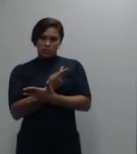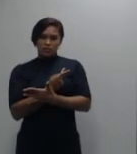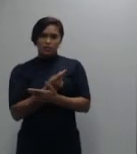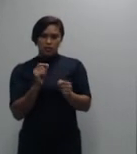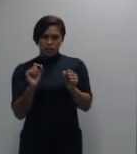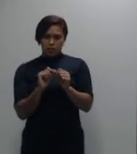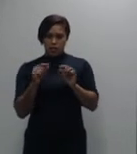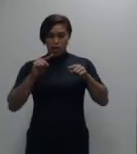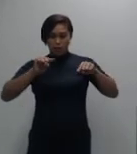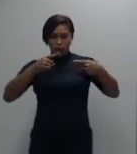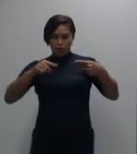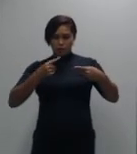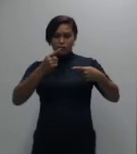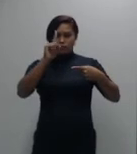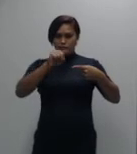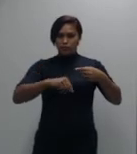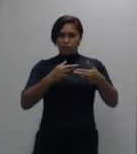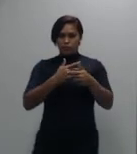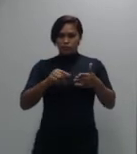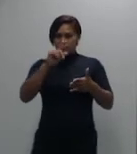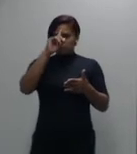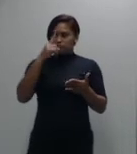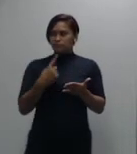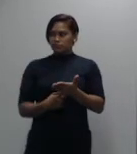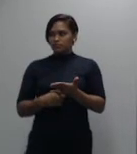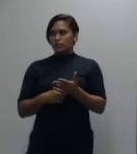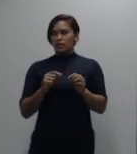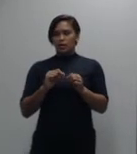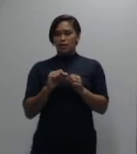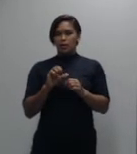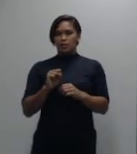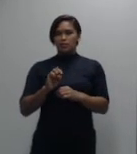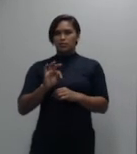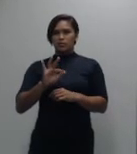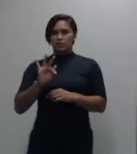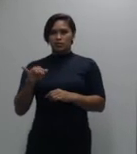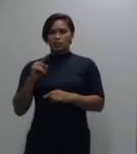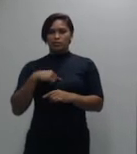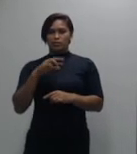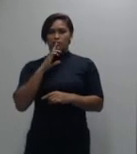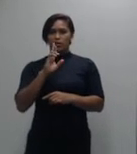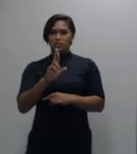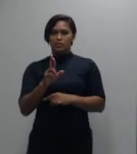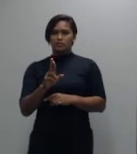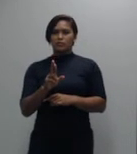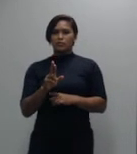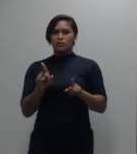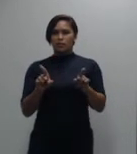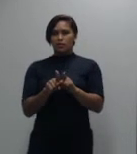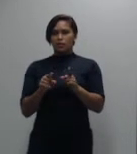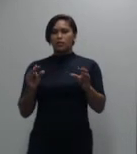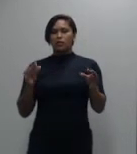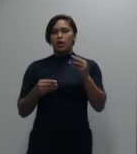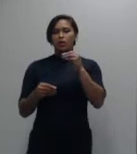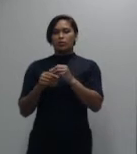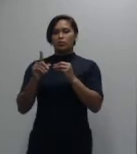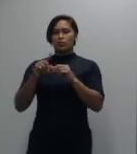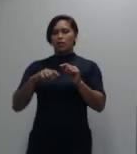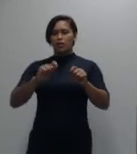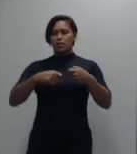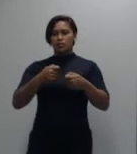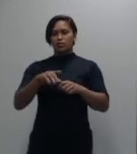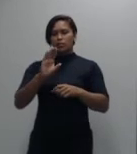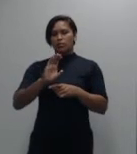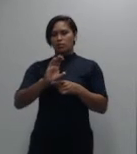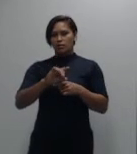entendimento em reiteradas decisões do supremo tribunal federal a respeito da questão relativa à unicidade da defesa do Estado